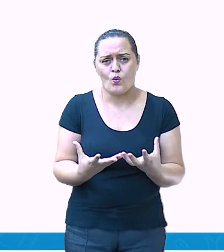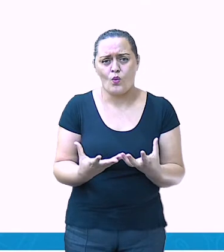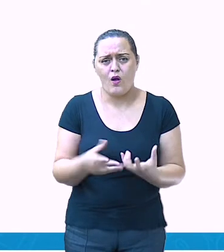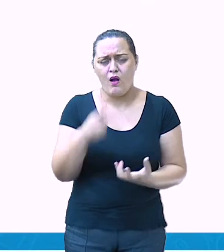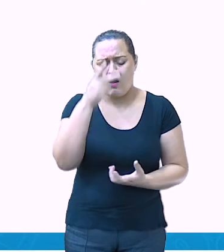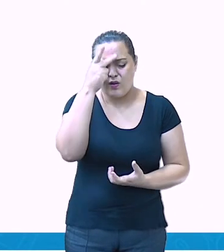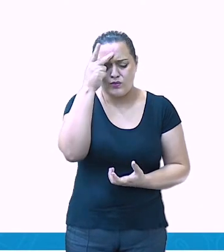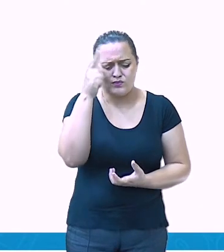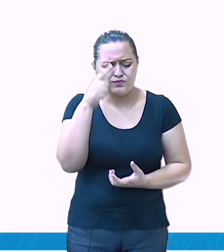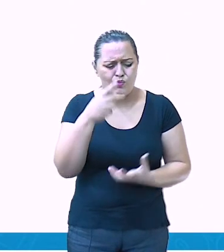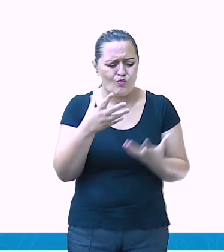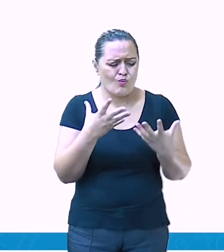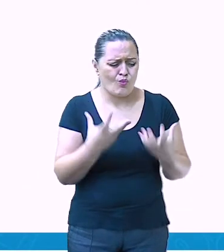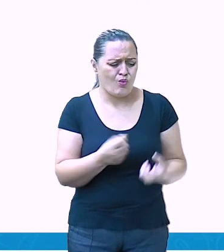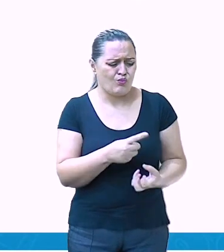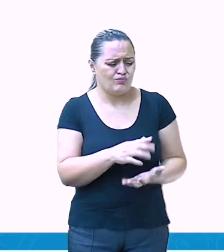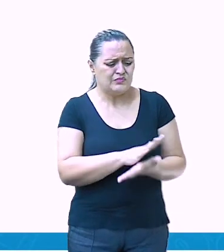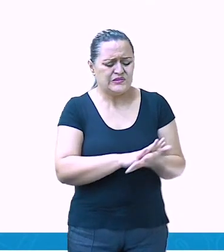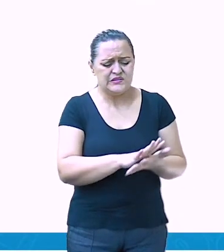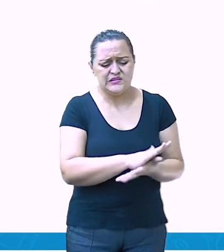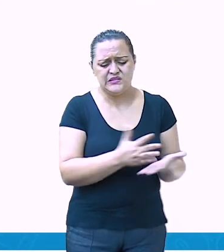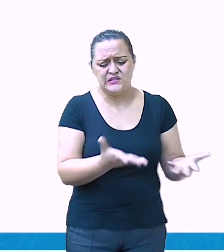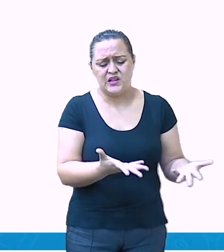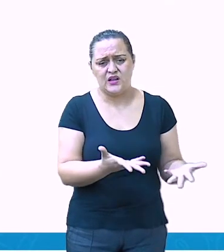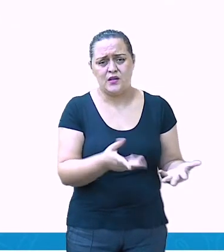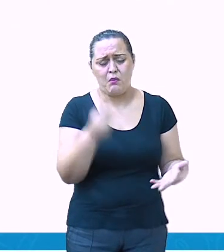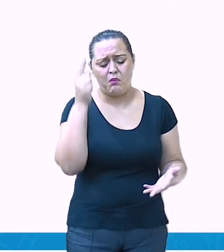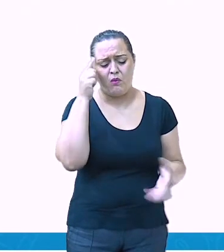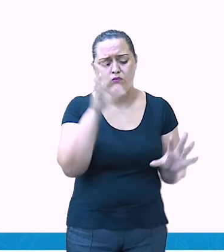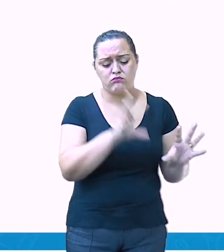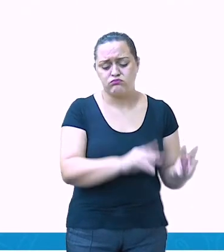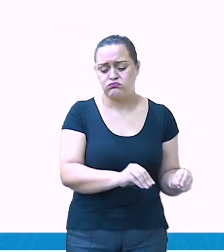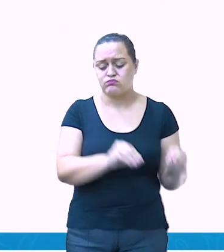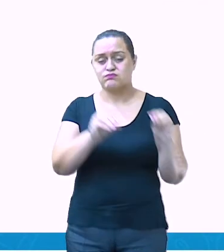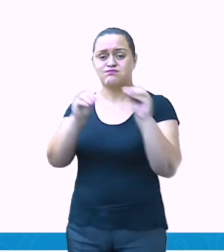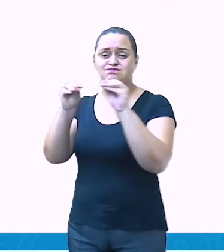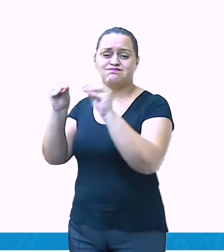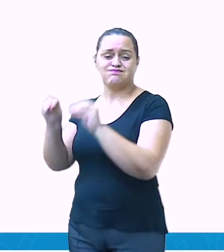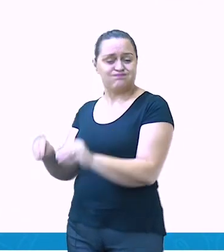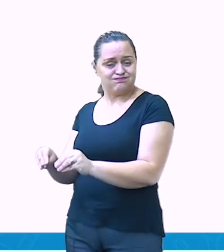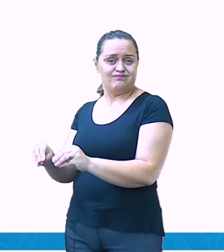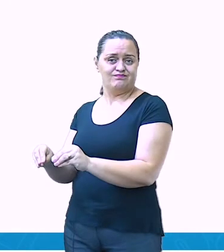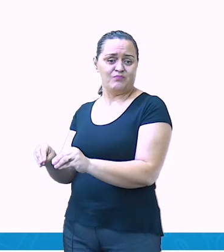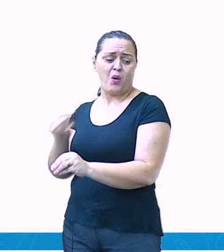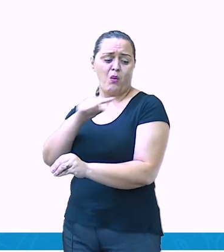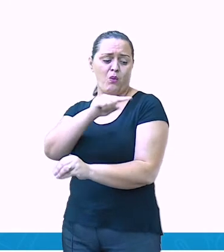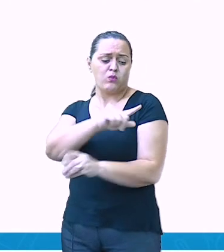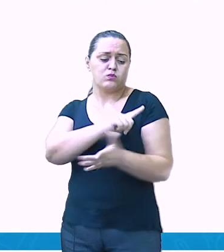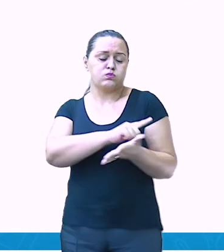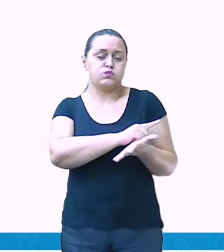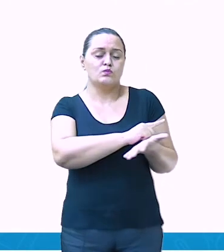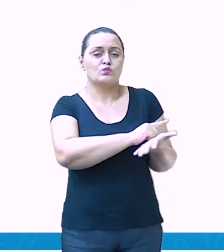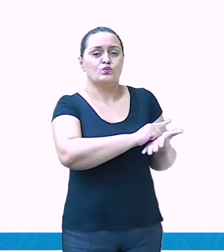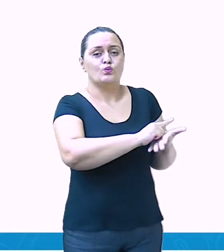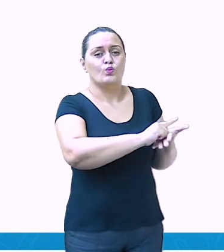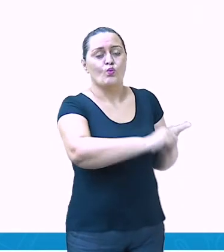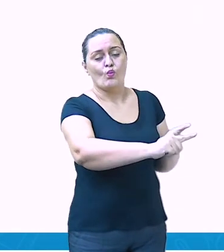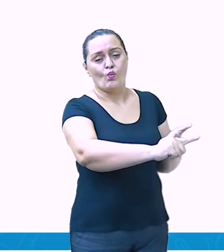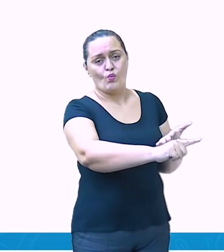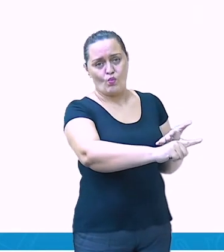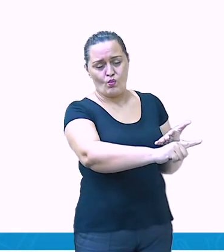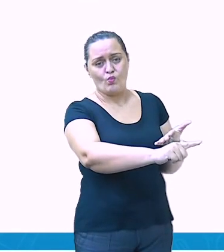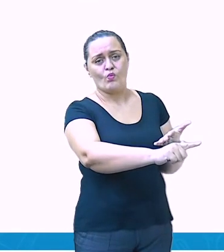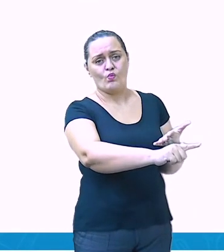estados, deixando ainda mais empobrecido este espaço ambiental. Hoje